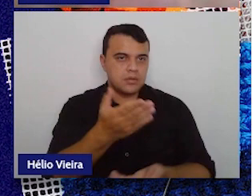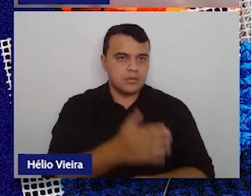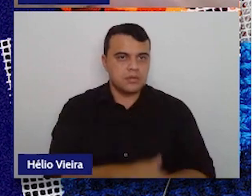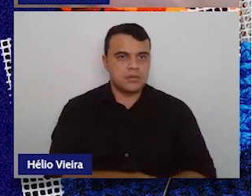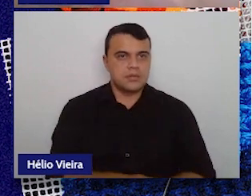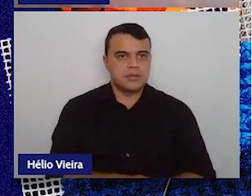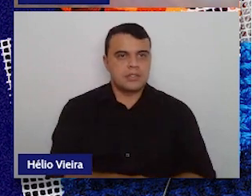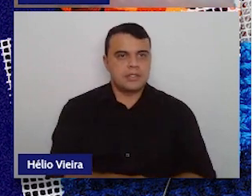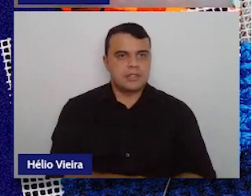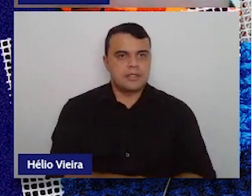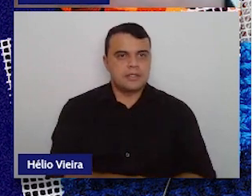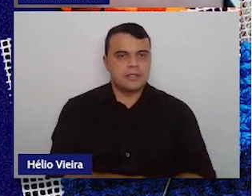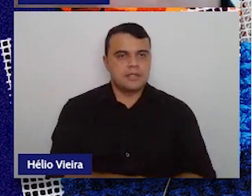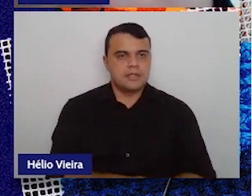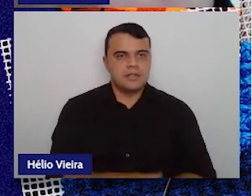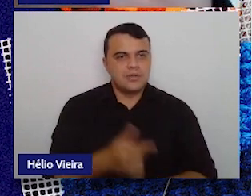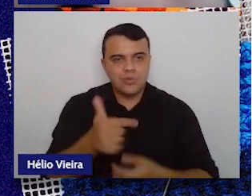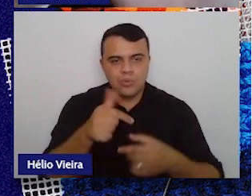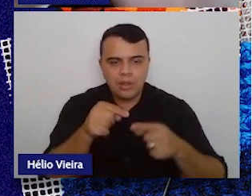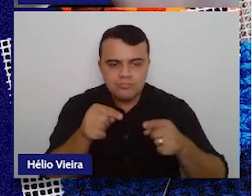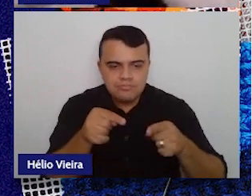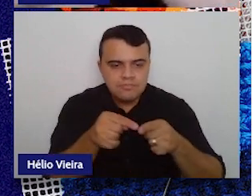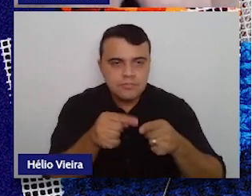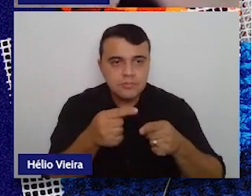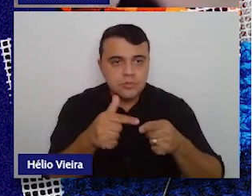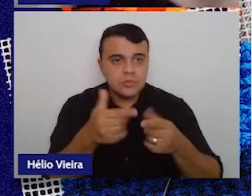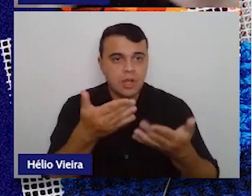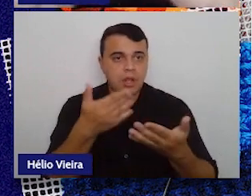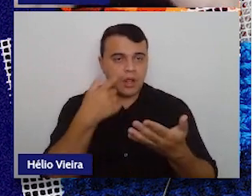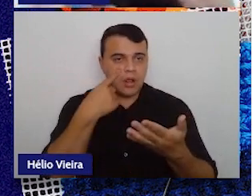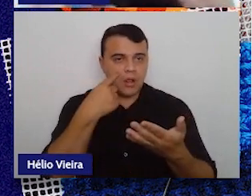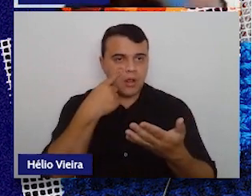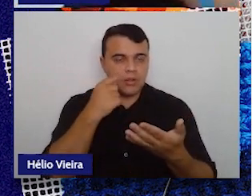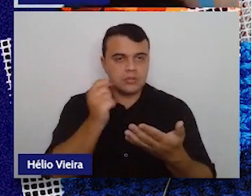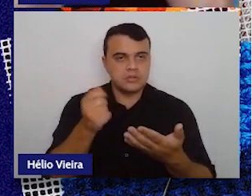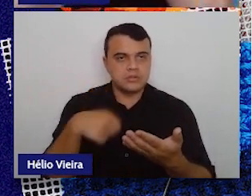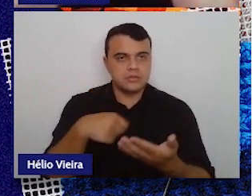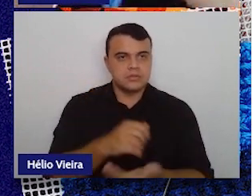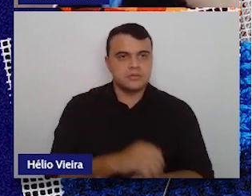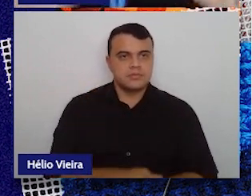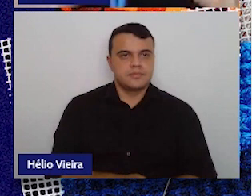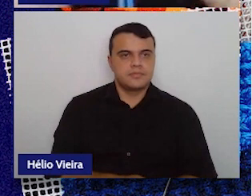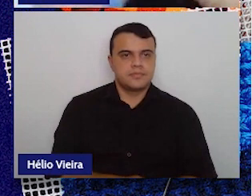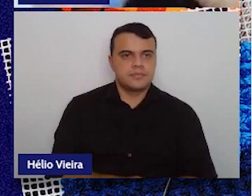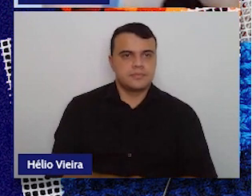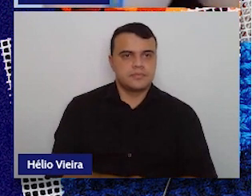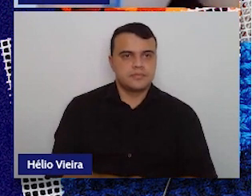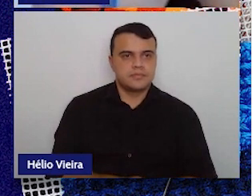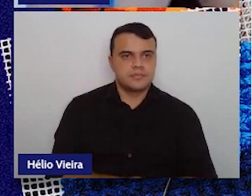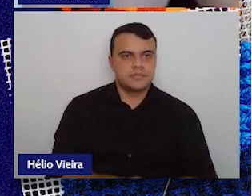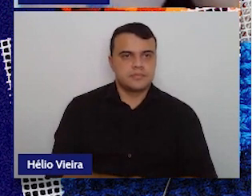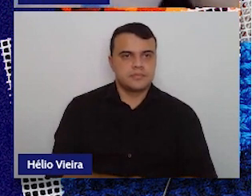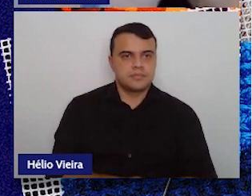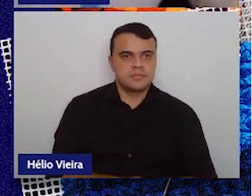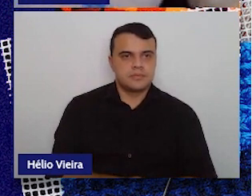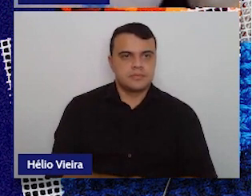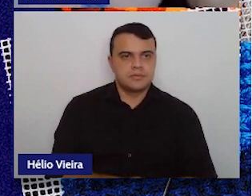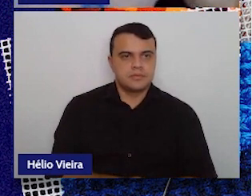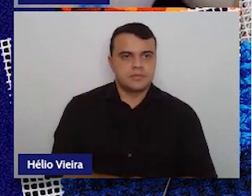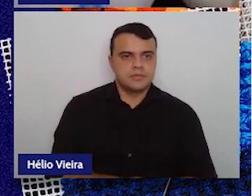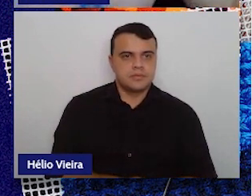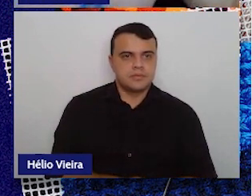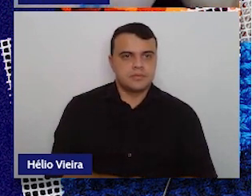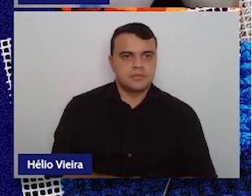veem. Ela não tem ponta, ó. E ela tem, deixa eu trocar aqui, essa aqui já está até com a linha. Ela tem